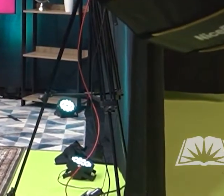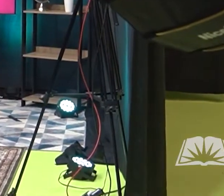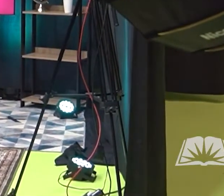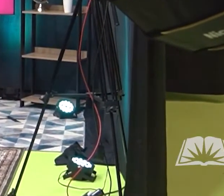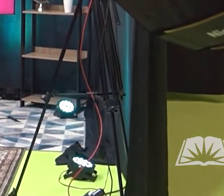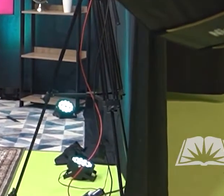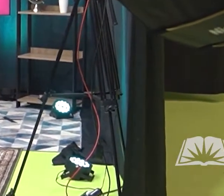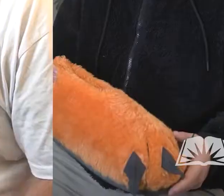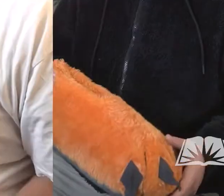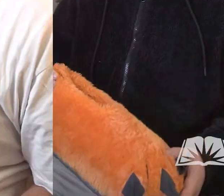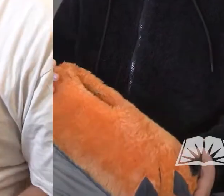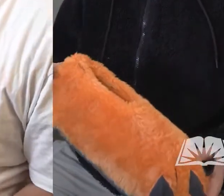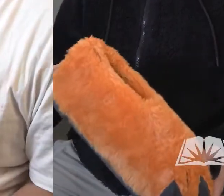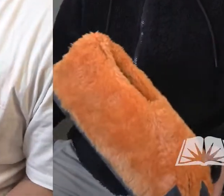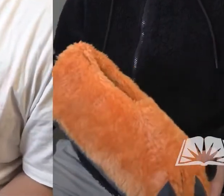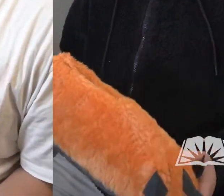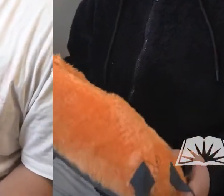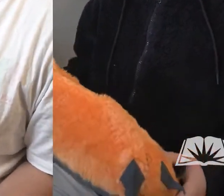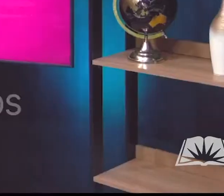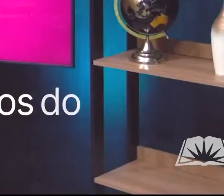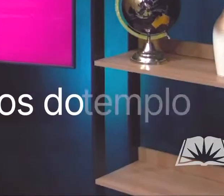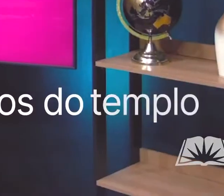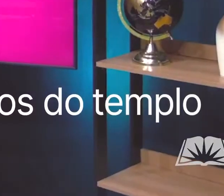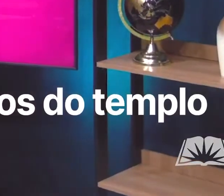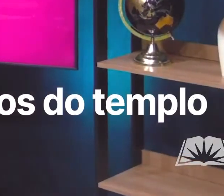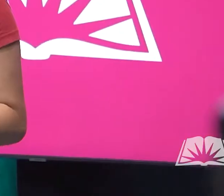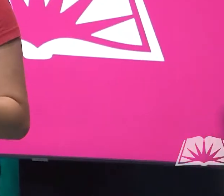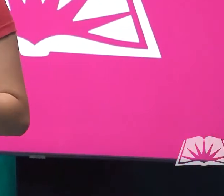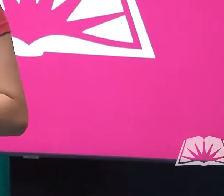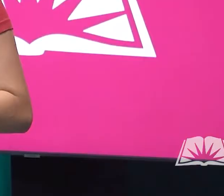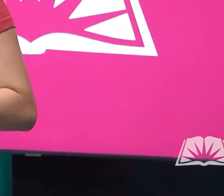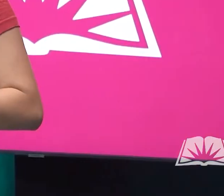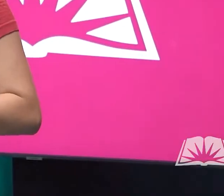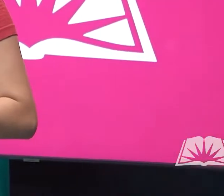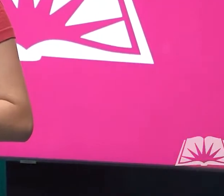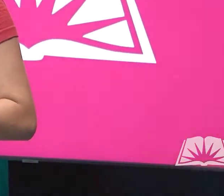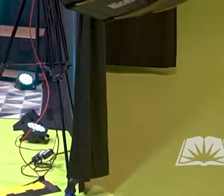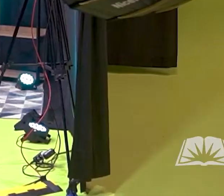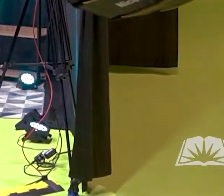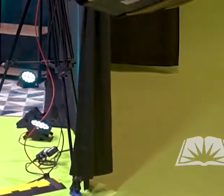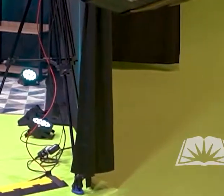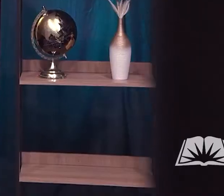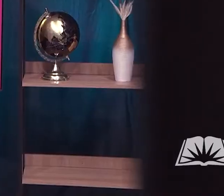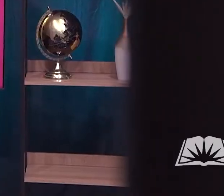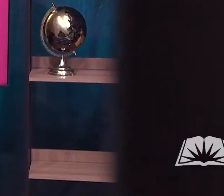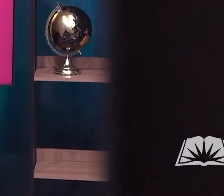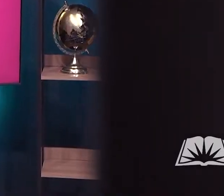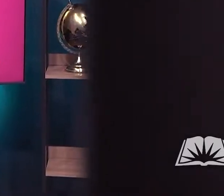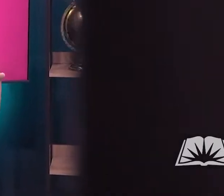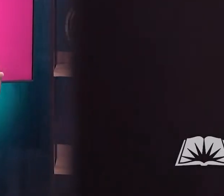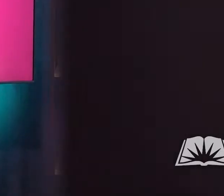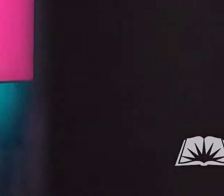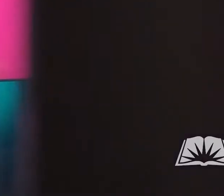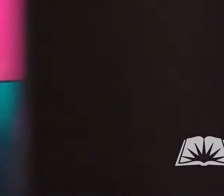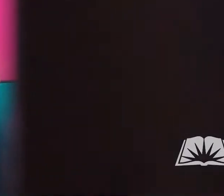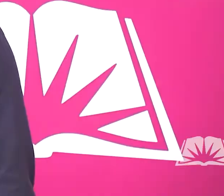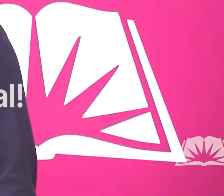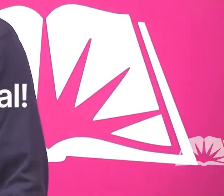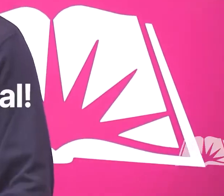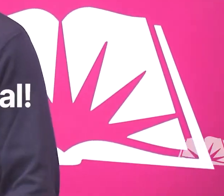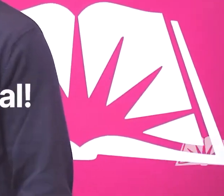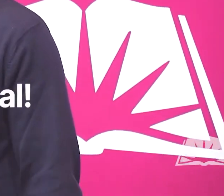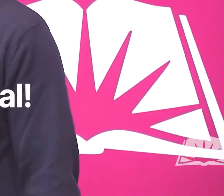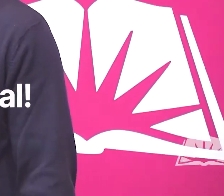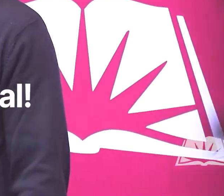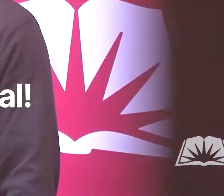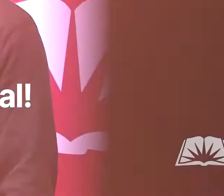Cristo e seu Evangelho restaurado, a se qualificar para as bênçãos do templo e a preparar a si mesmos, sua família e outras pessoas para a vida eterna com o